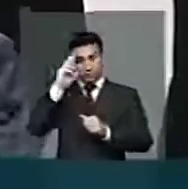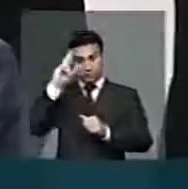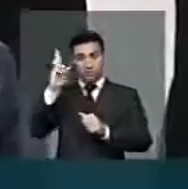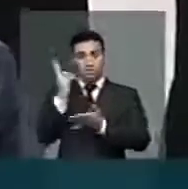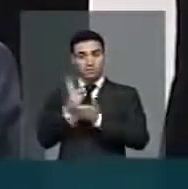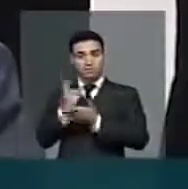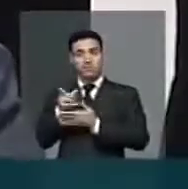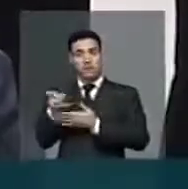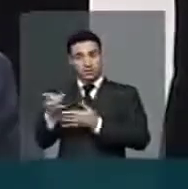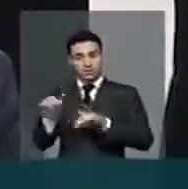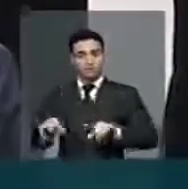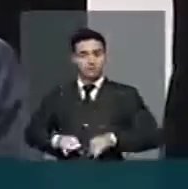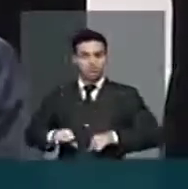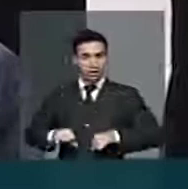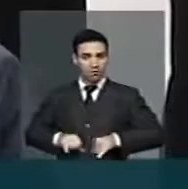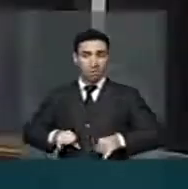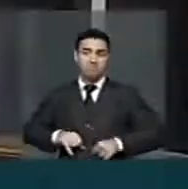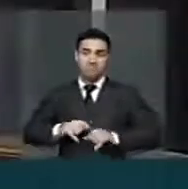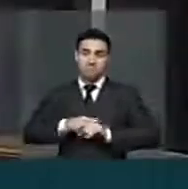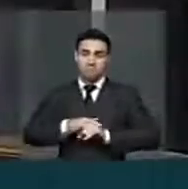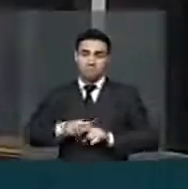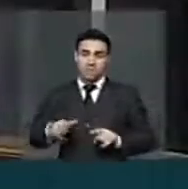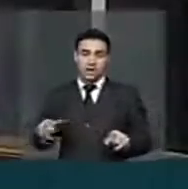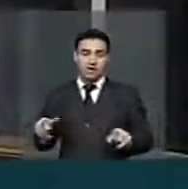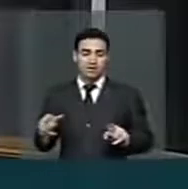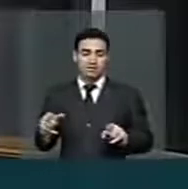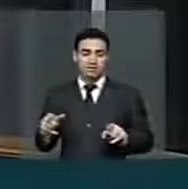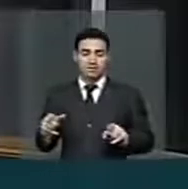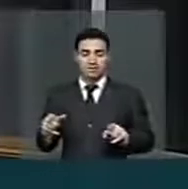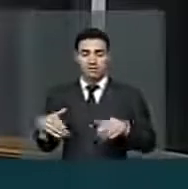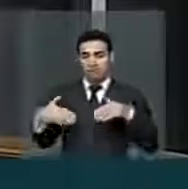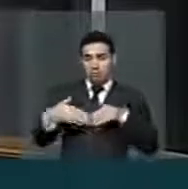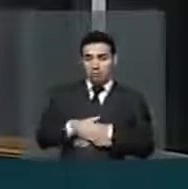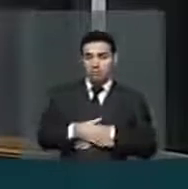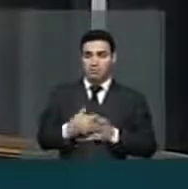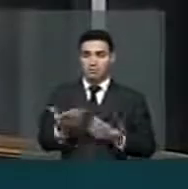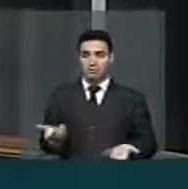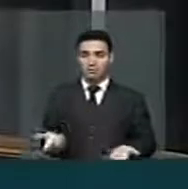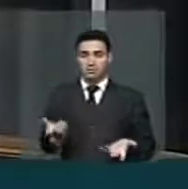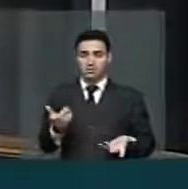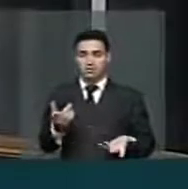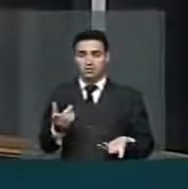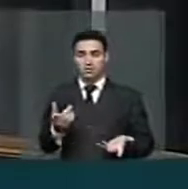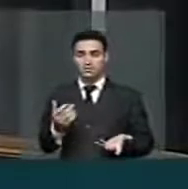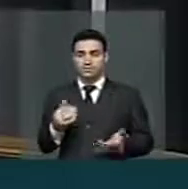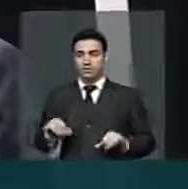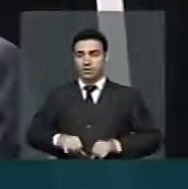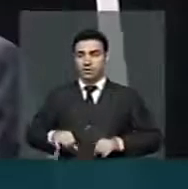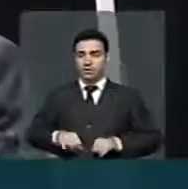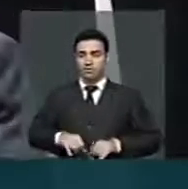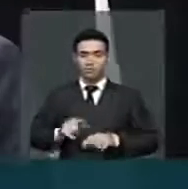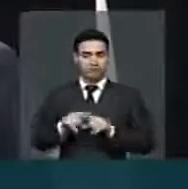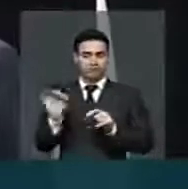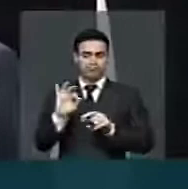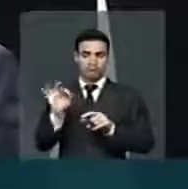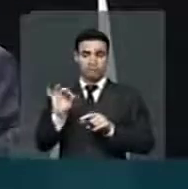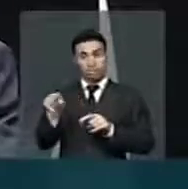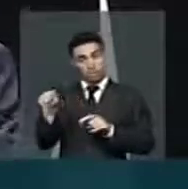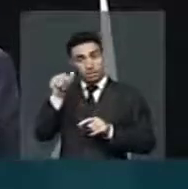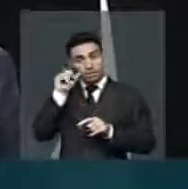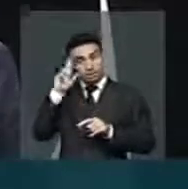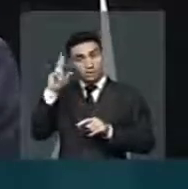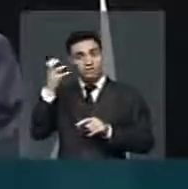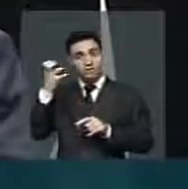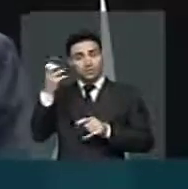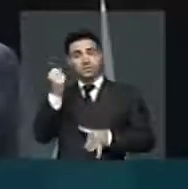de ferida, mas não está procurando, fazendo caça às bruxas, pelo contrário, está dando segurança